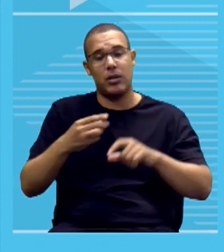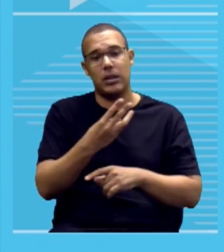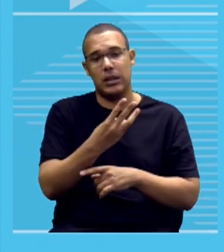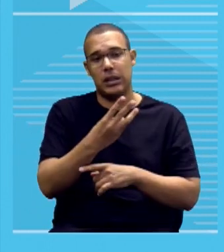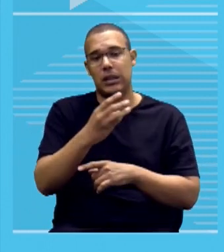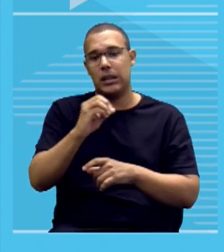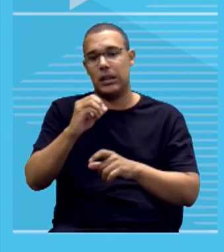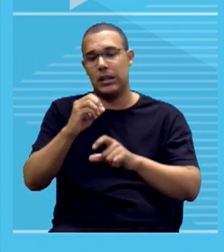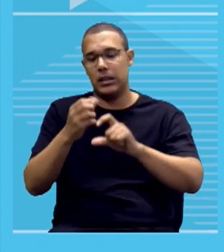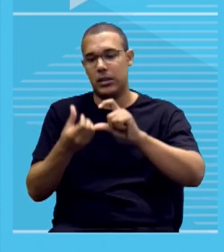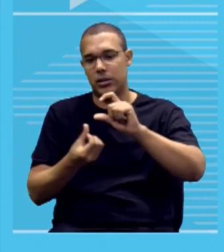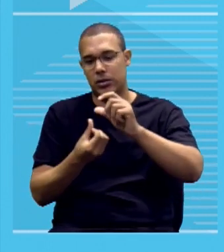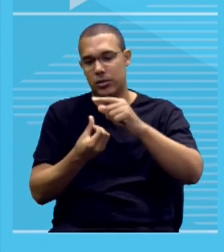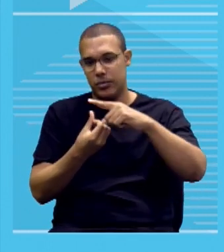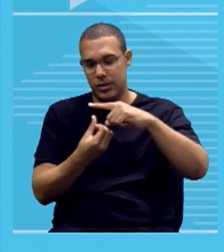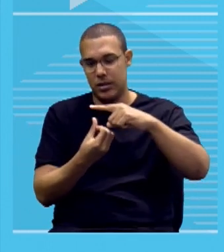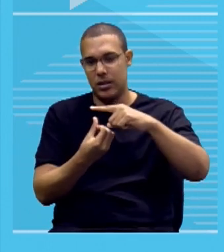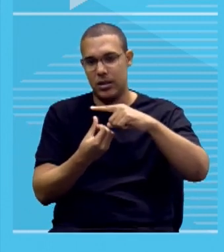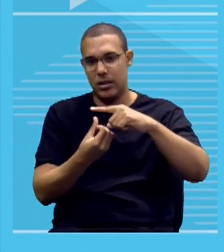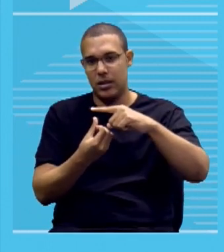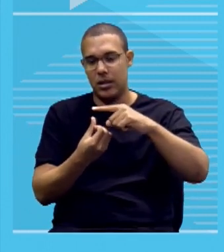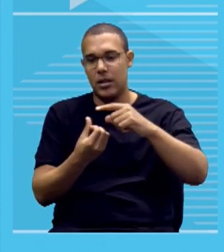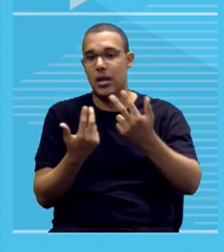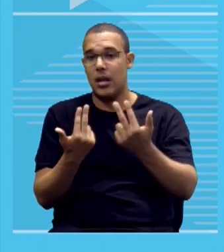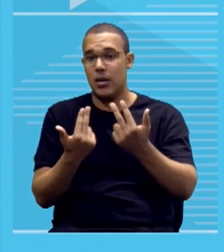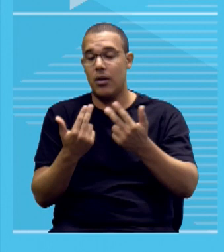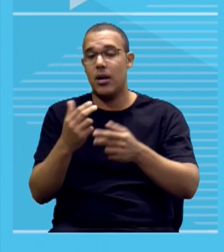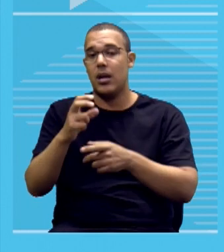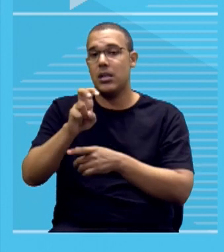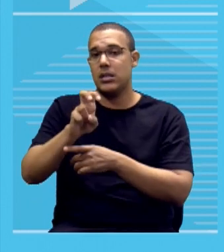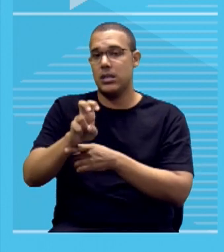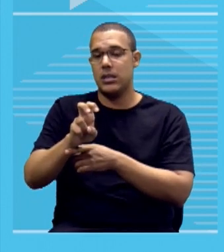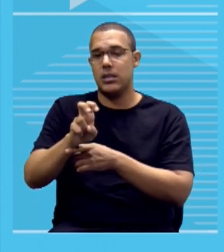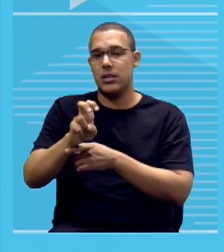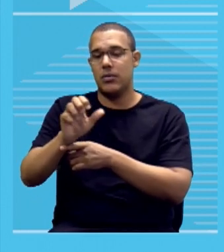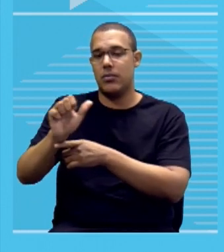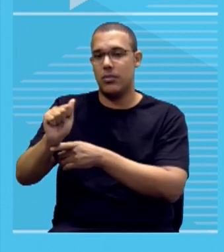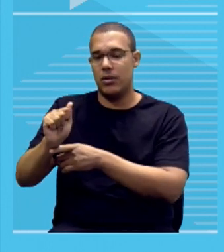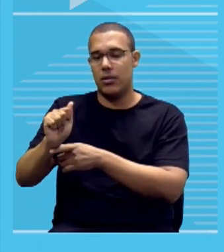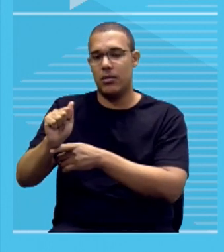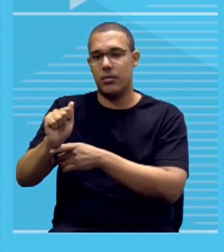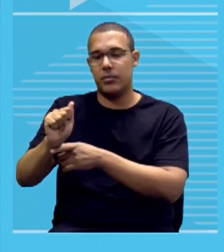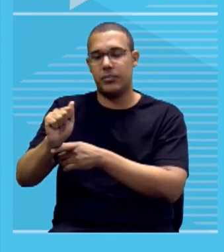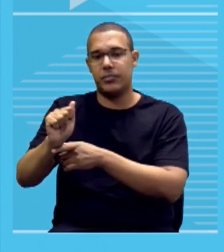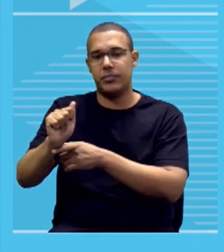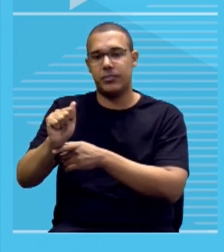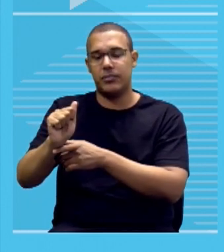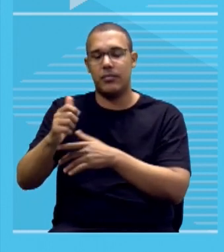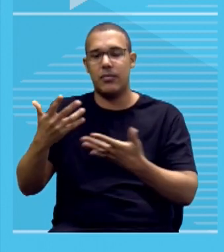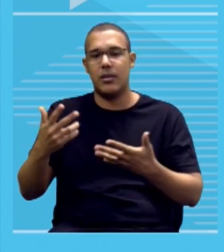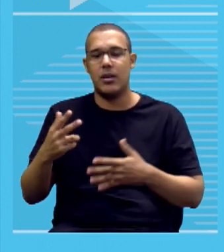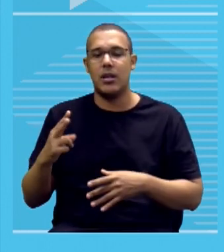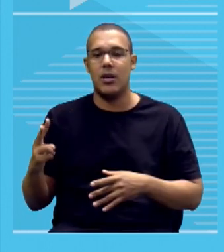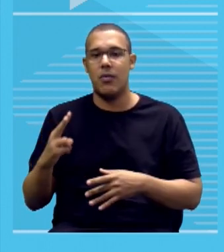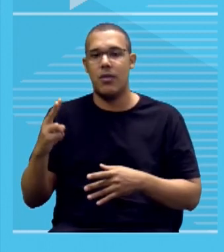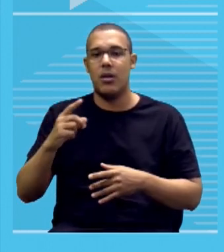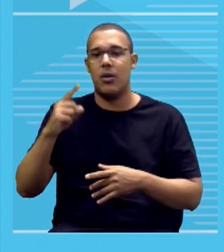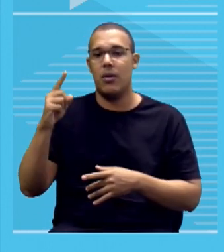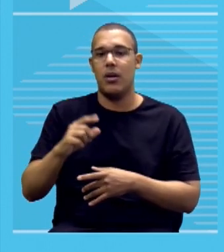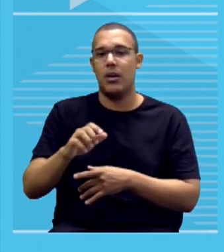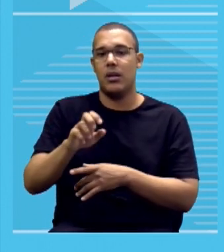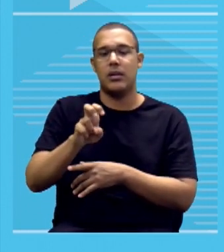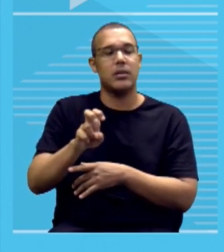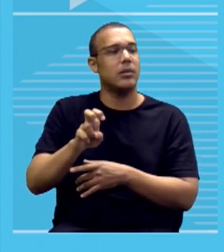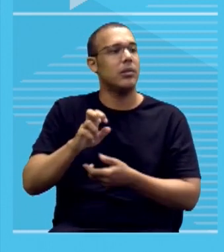6, que daria um total de 5 amperes. Então, o valor da corrente daria 5. Pega o valor